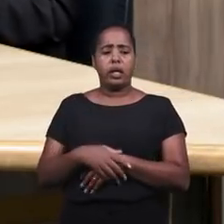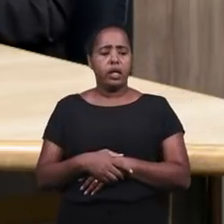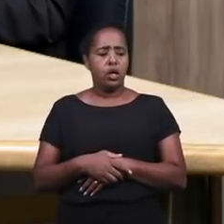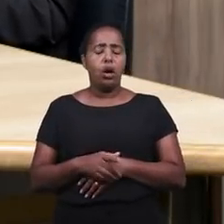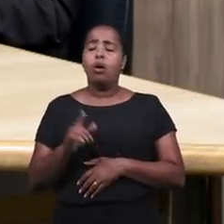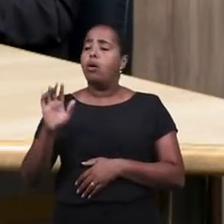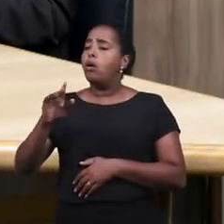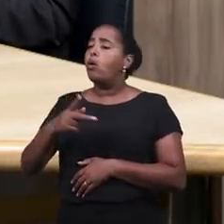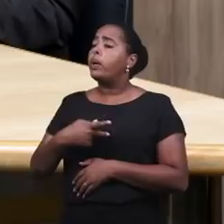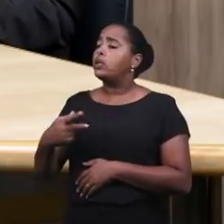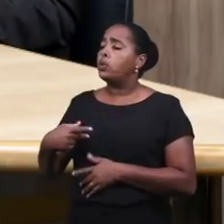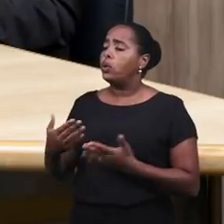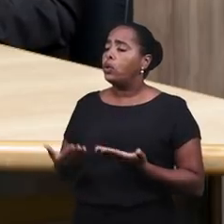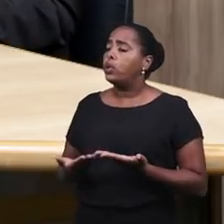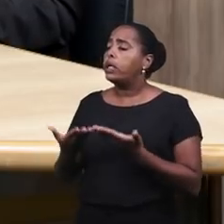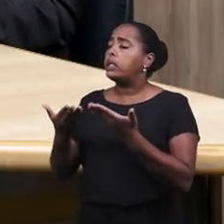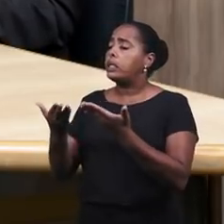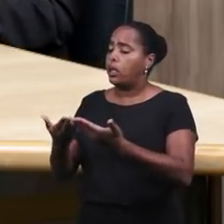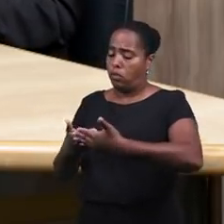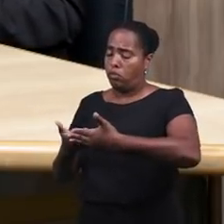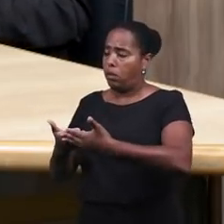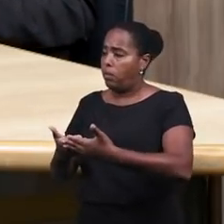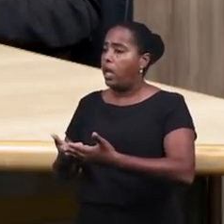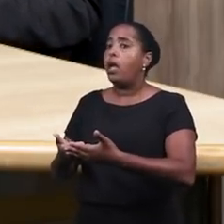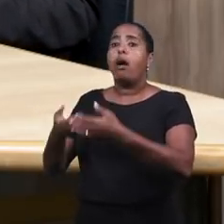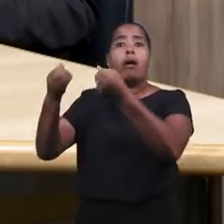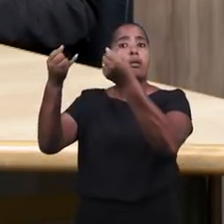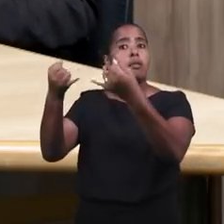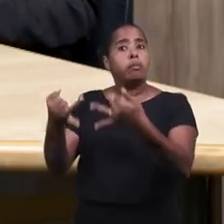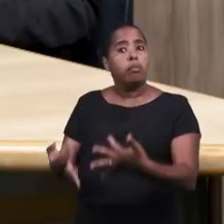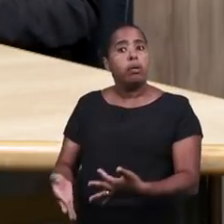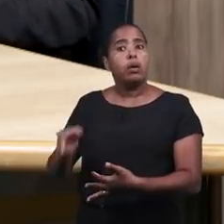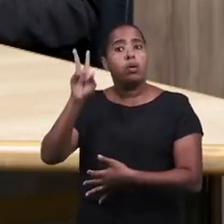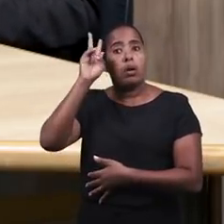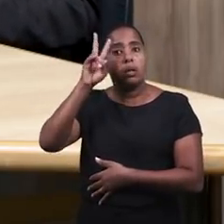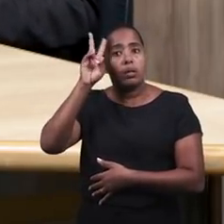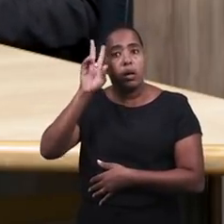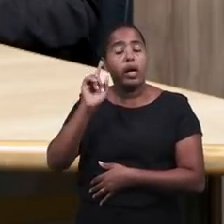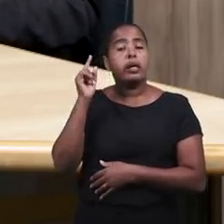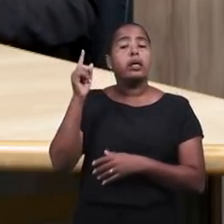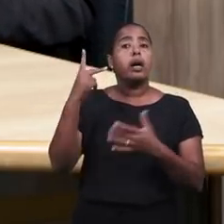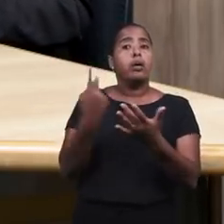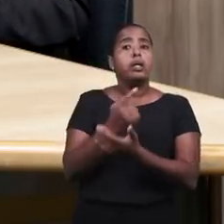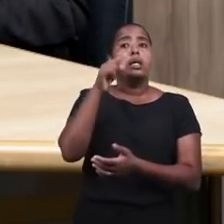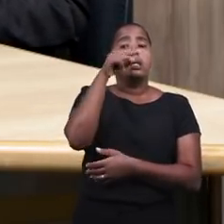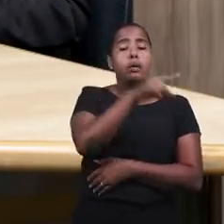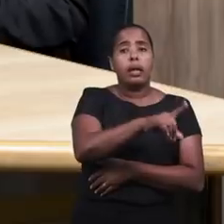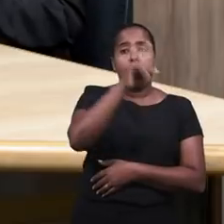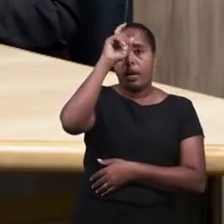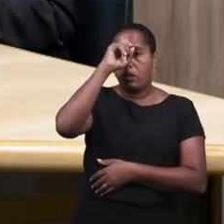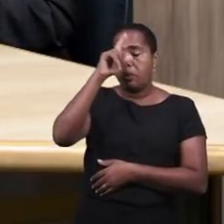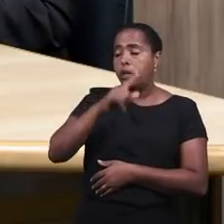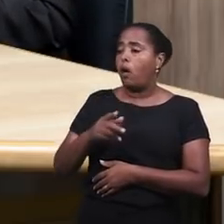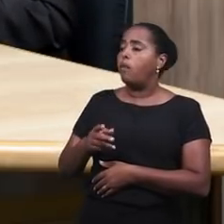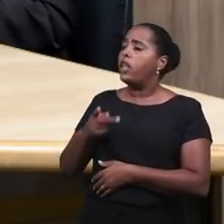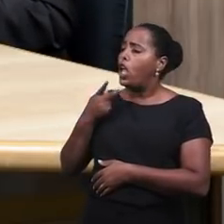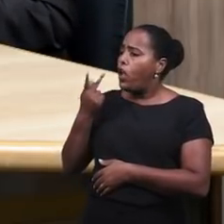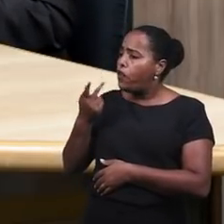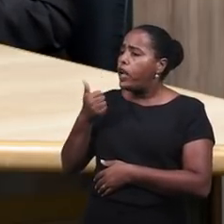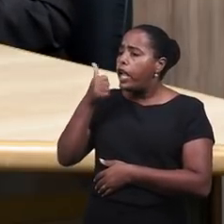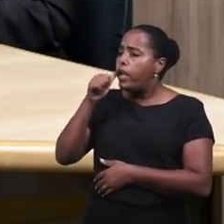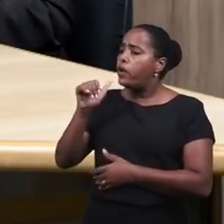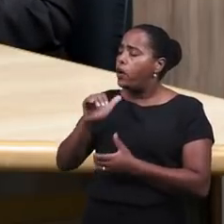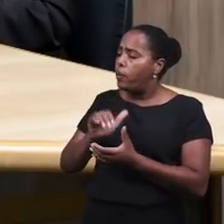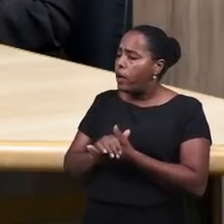não conheci, não, eu estou trazendo esse menino aqui. Aí contou a história. E eu falei para minha mulher, esse menino é